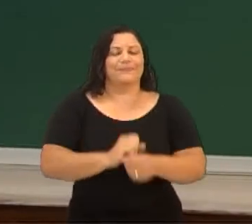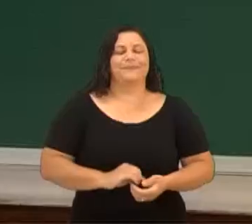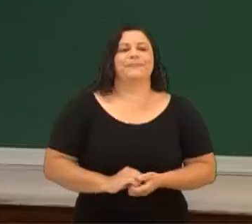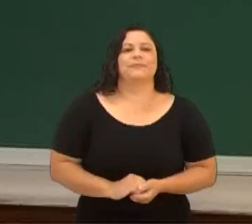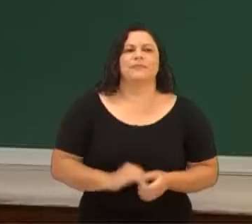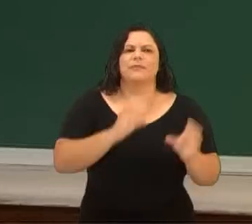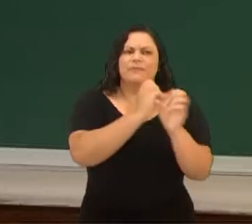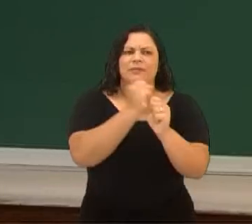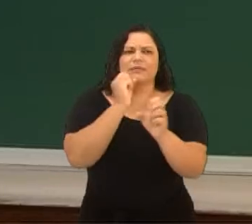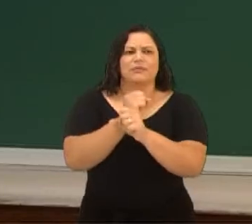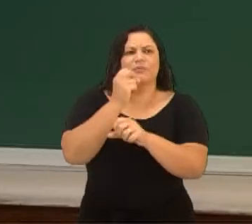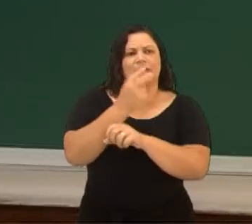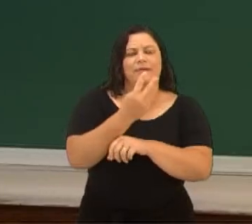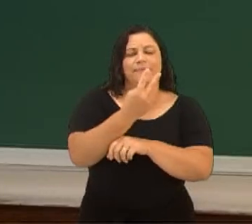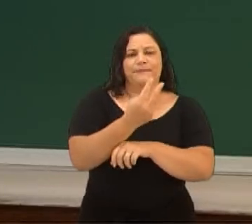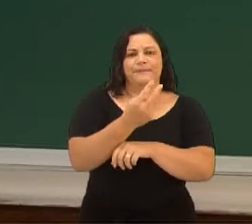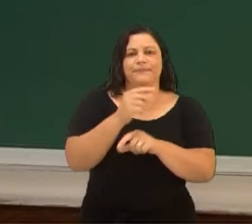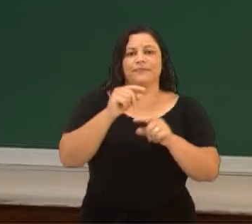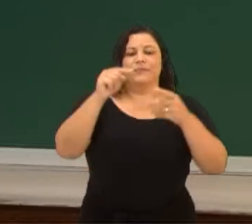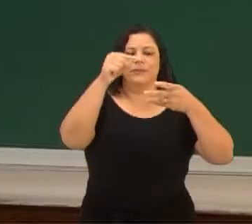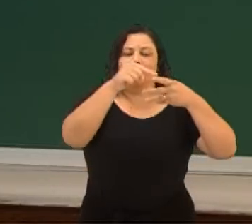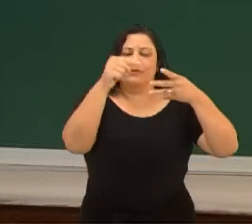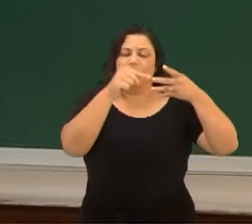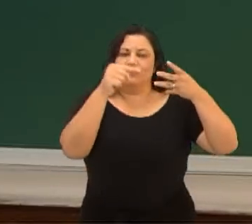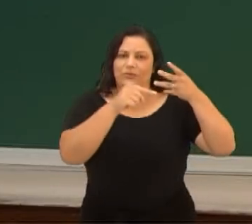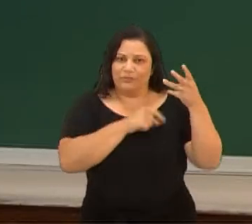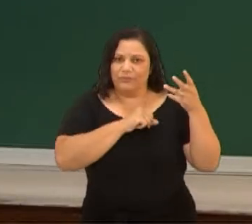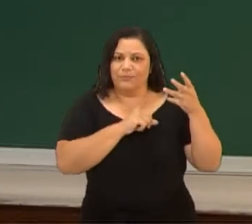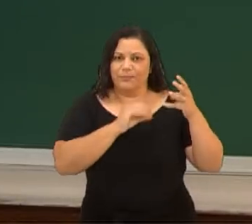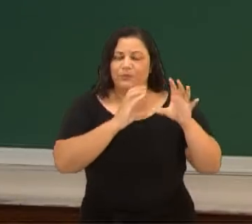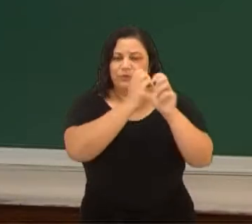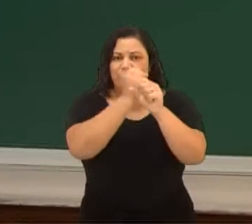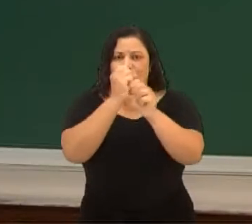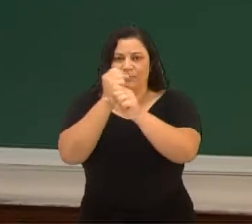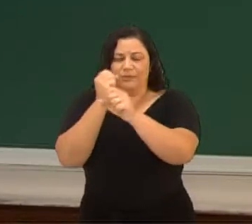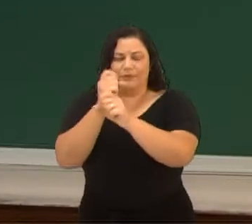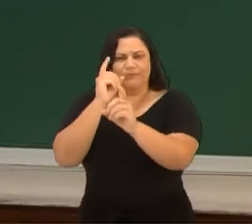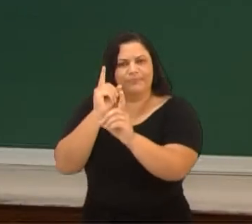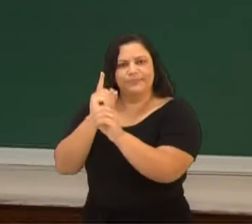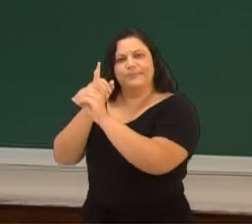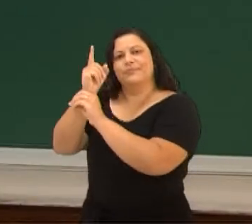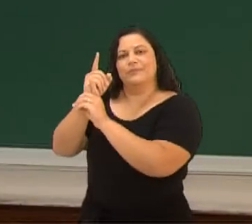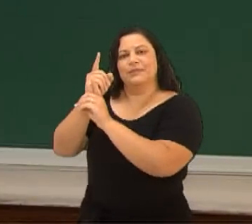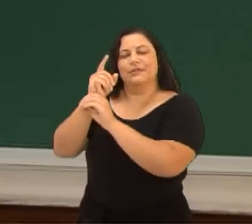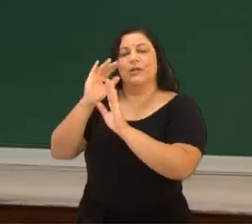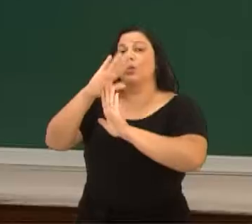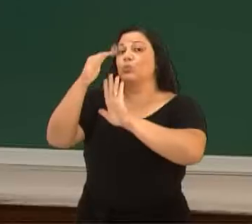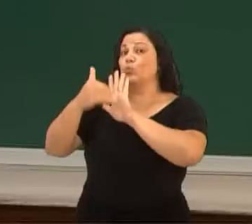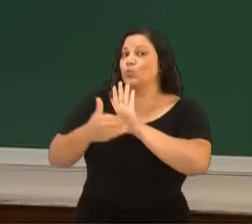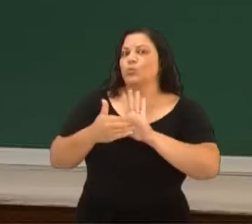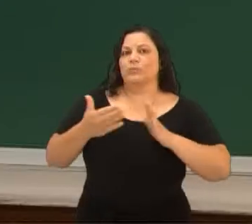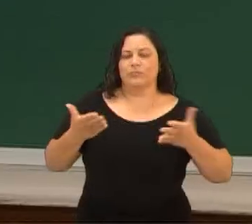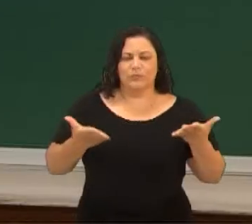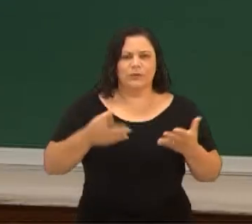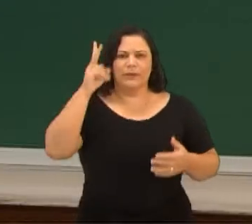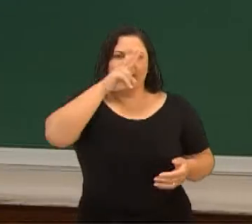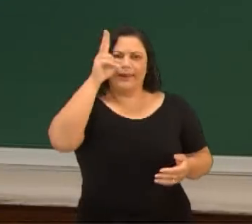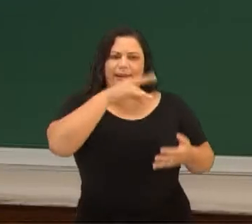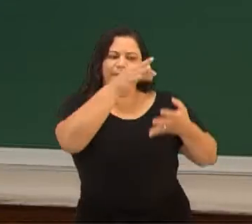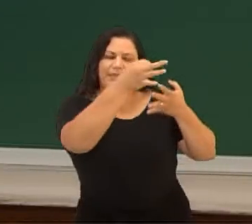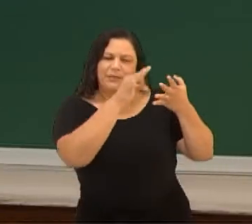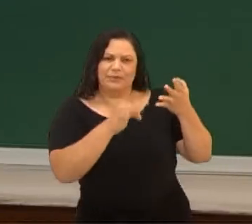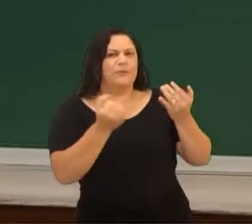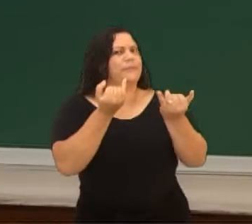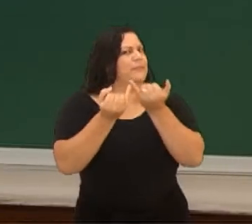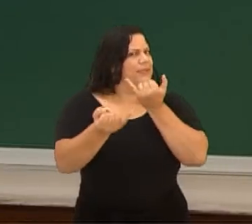valor da área do piso do banheiro, do piso da cozinha e da área de serviço para achar a área total. Lembram que a gente corrigiu no quadro um